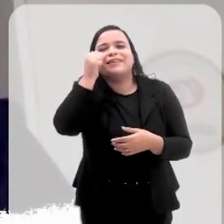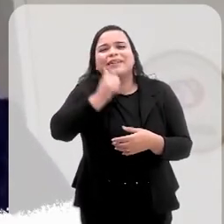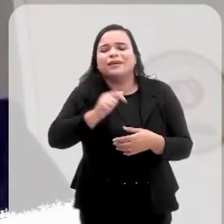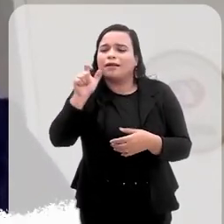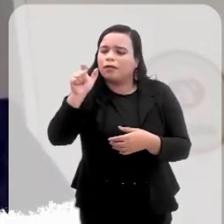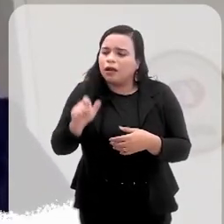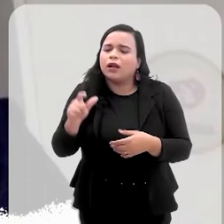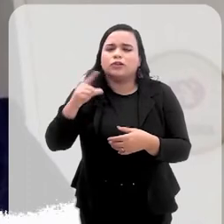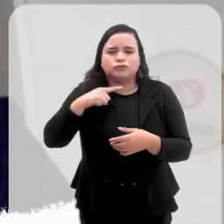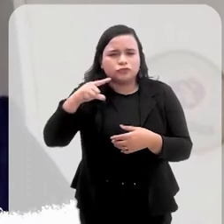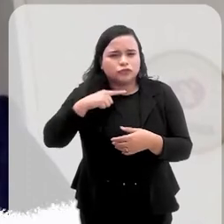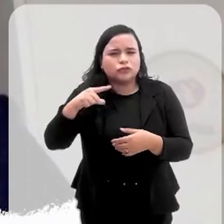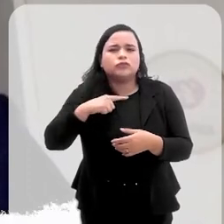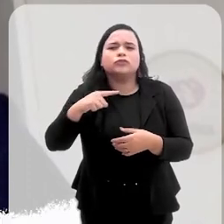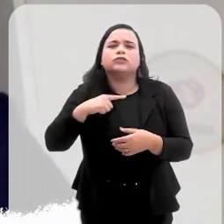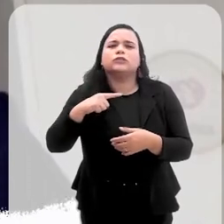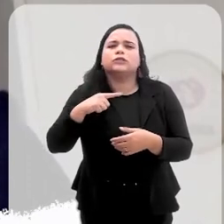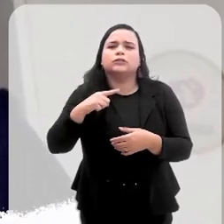Ela gritava muito.